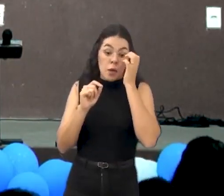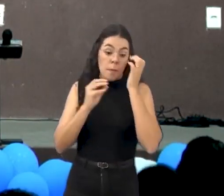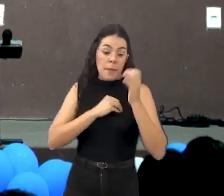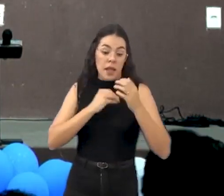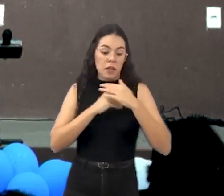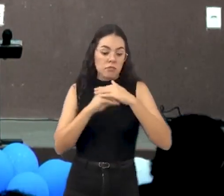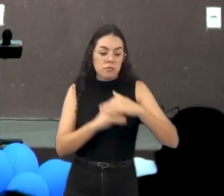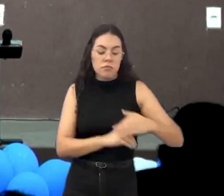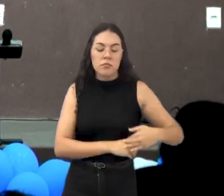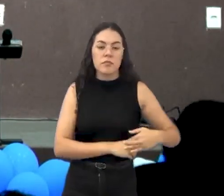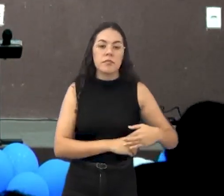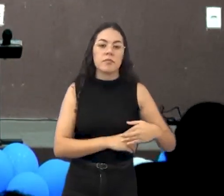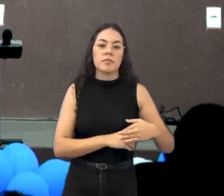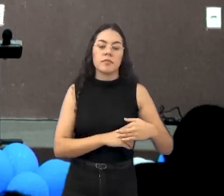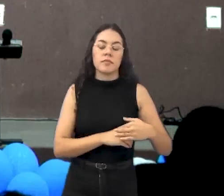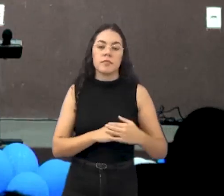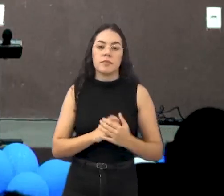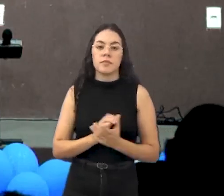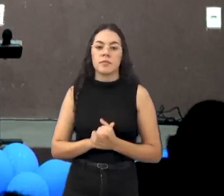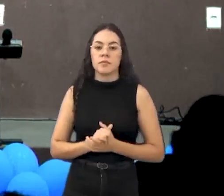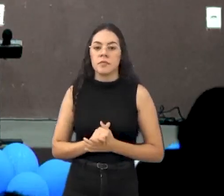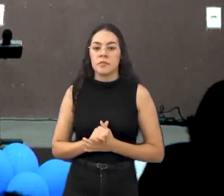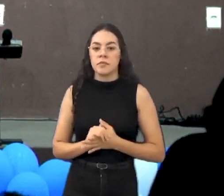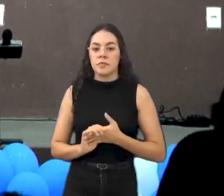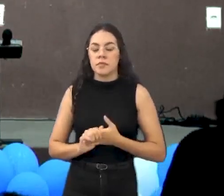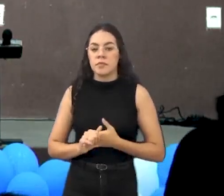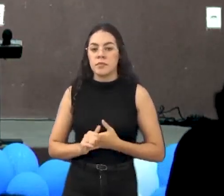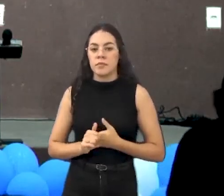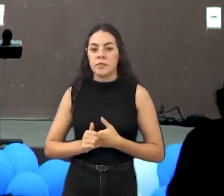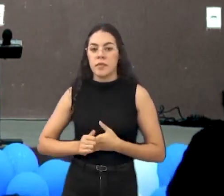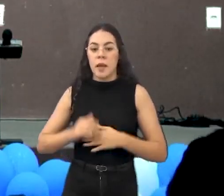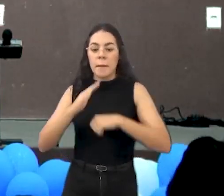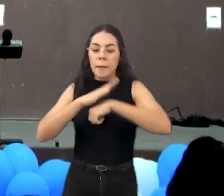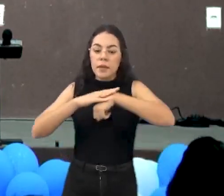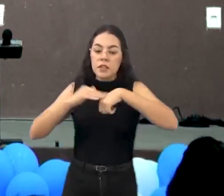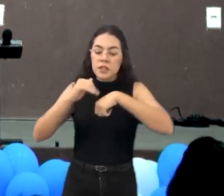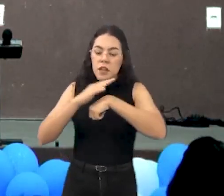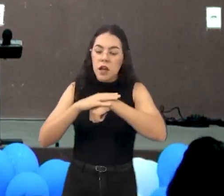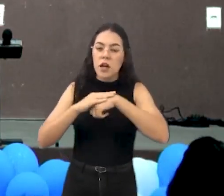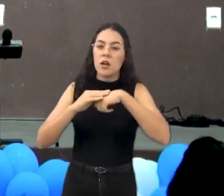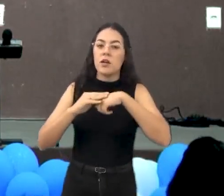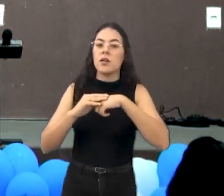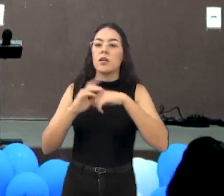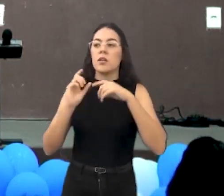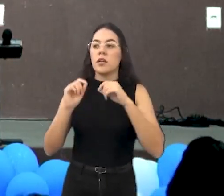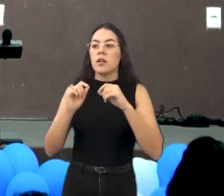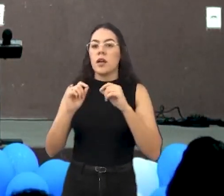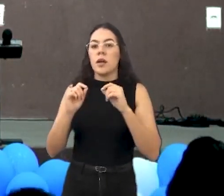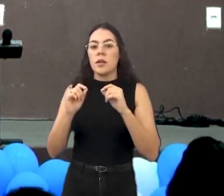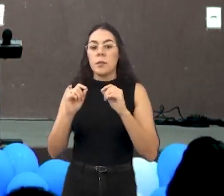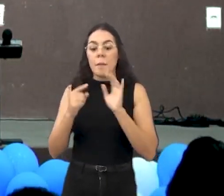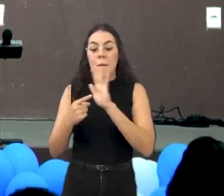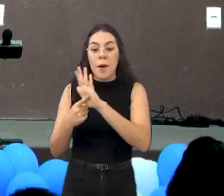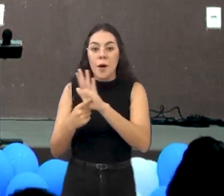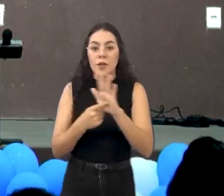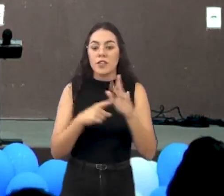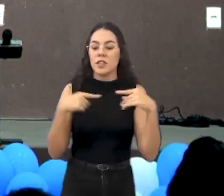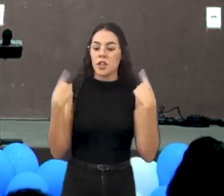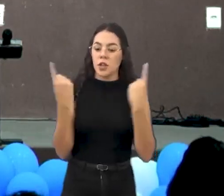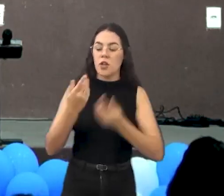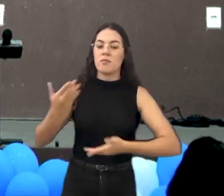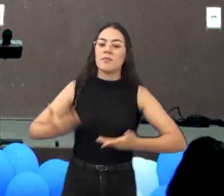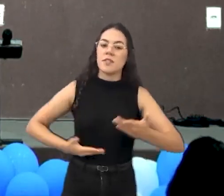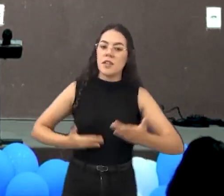que a vontade deles estão presos. A mansidão, portanto, é uma grande evidência de que somos servos de Deus e